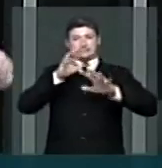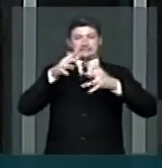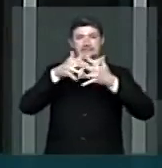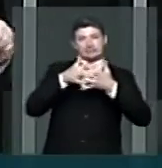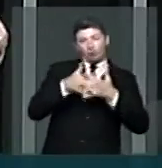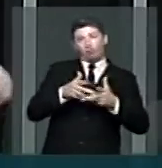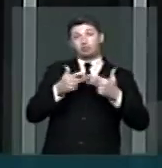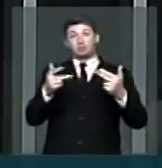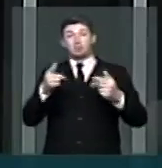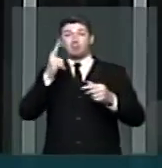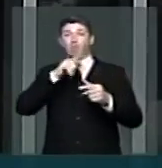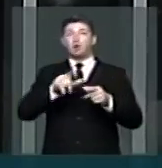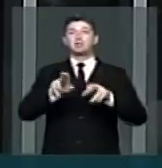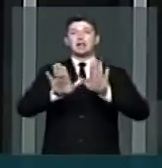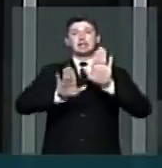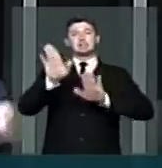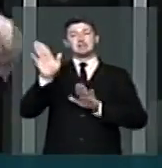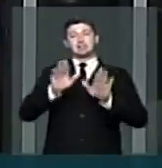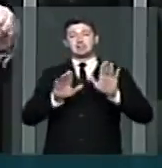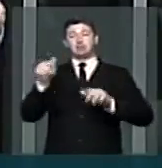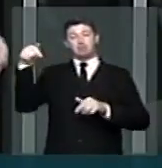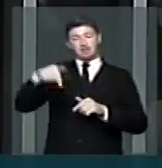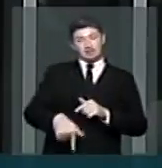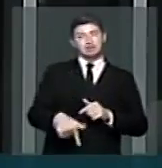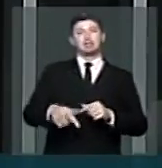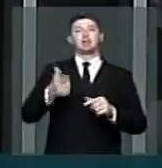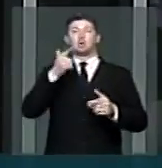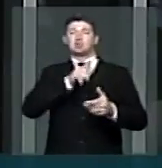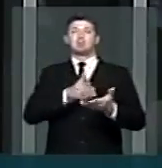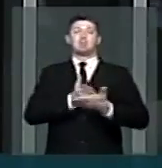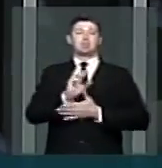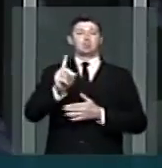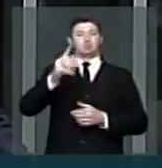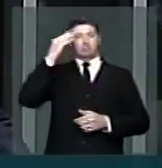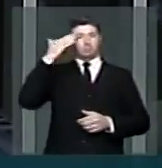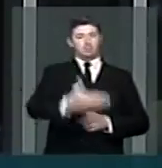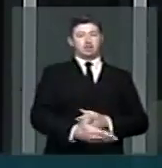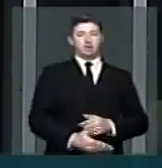autorizações, para que sejam apreciados por esse plenário e sejam aprovados. Muito obrigado.